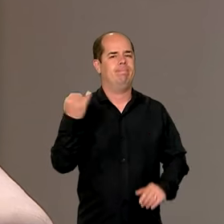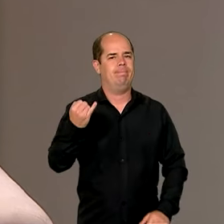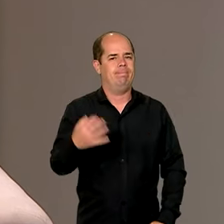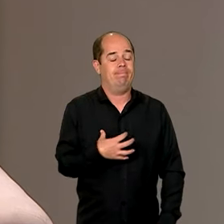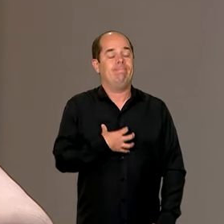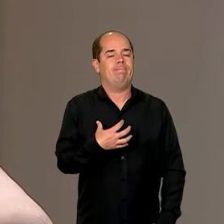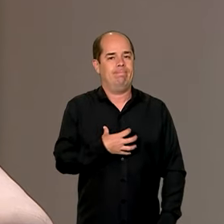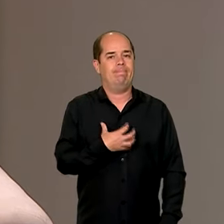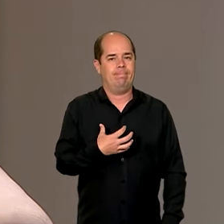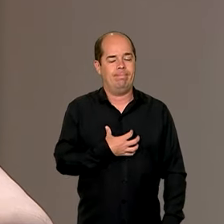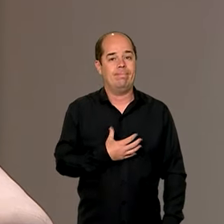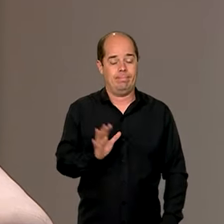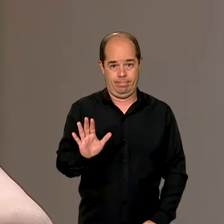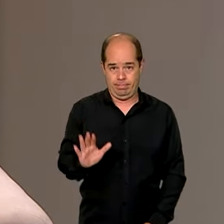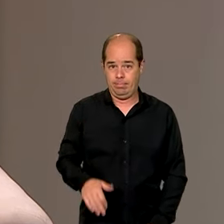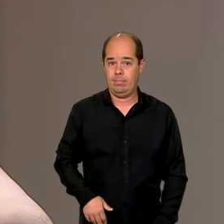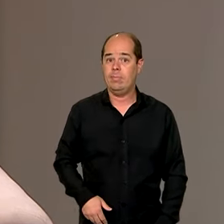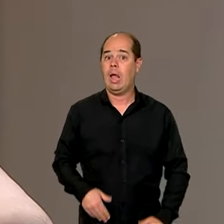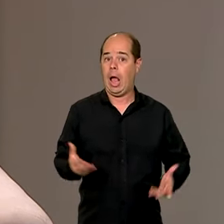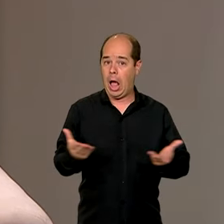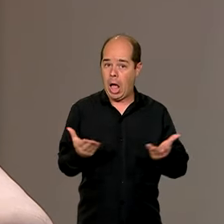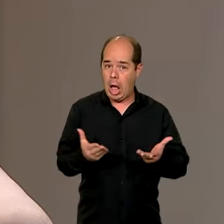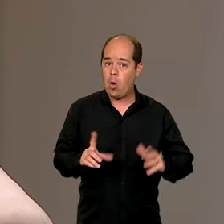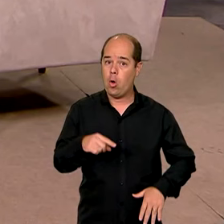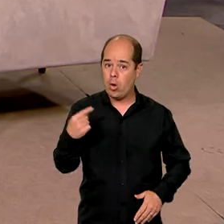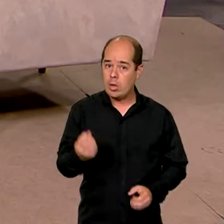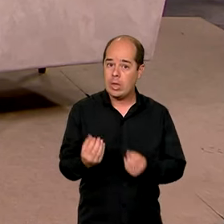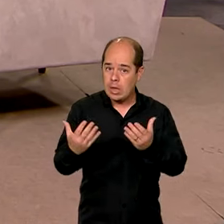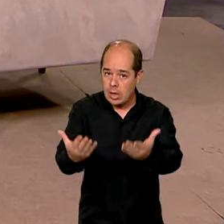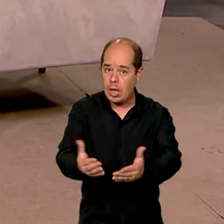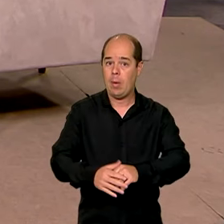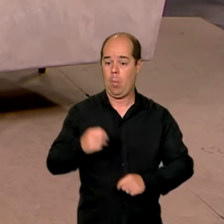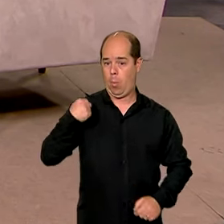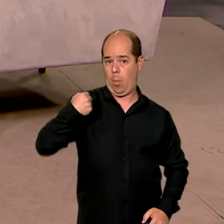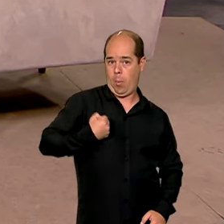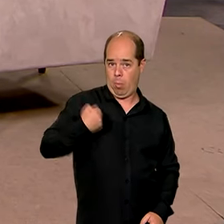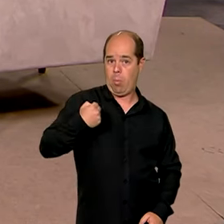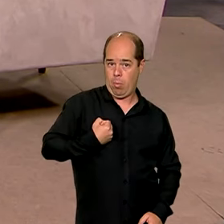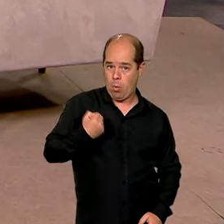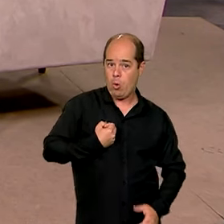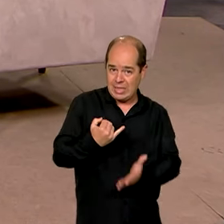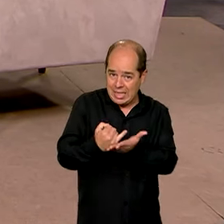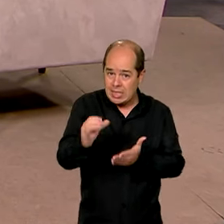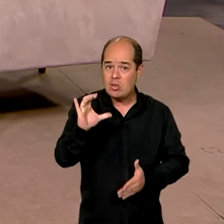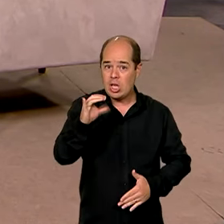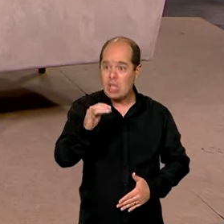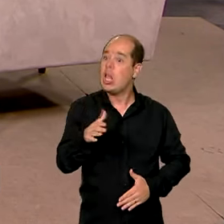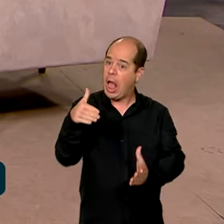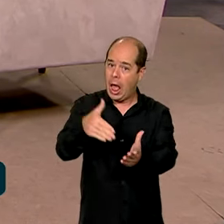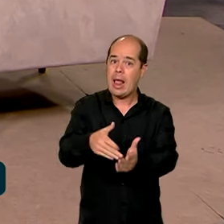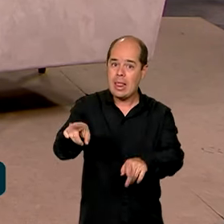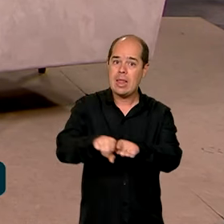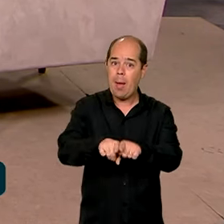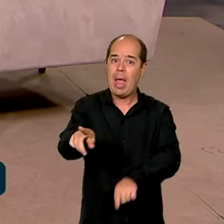correção. Nós damos agora bolsas de iniciação científica até para os alunos do ensino médio. Olha, que legal. Dá uma grande